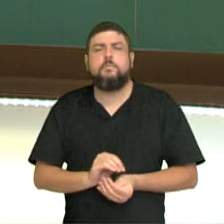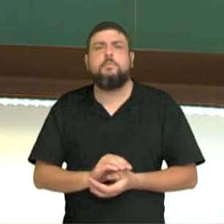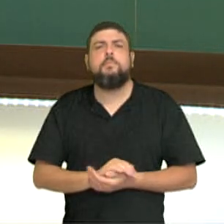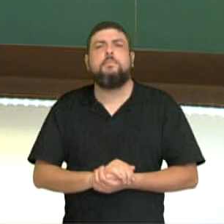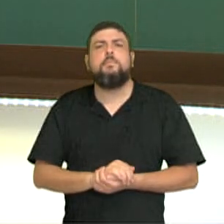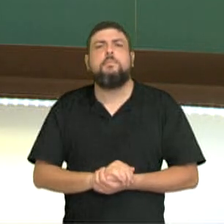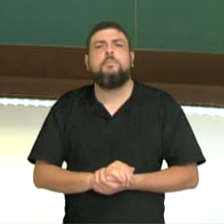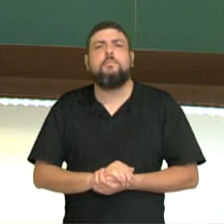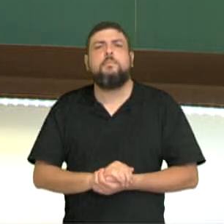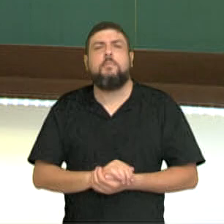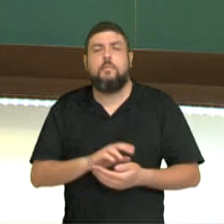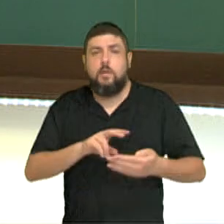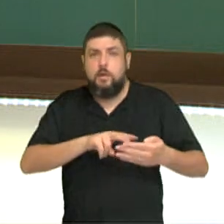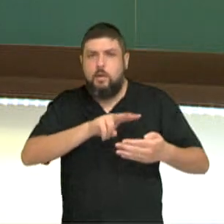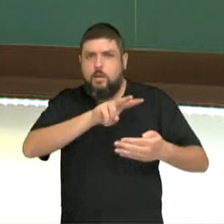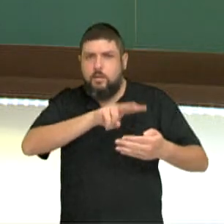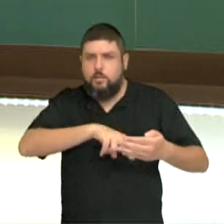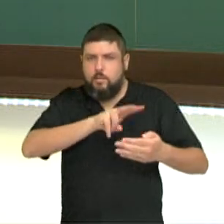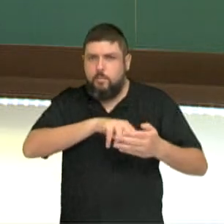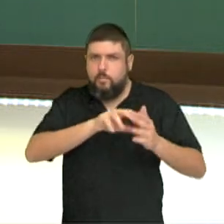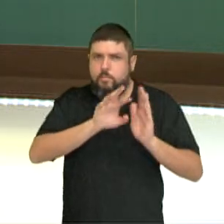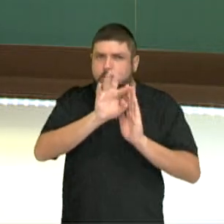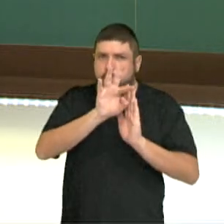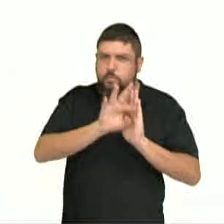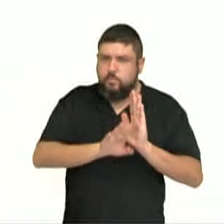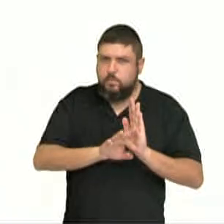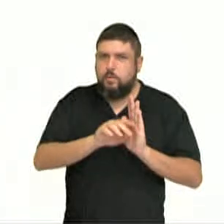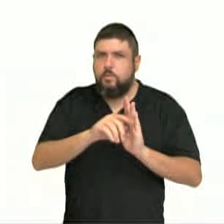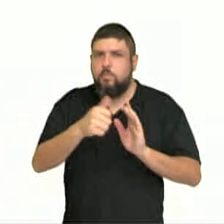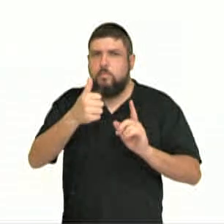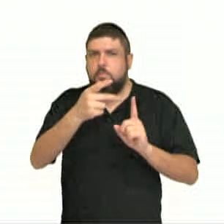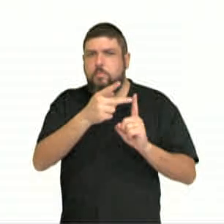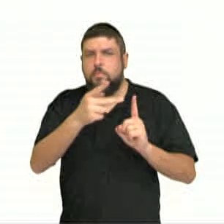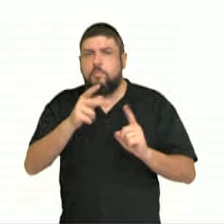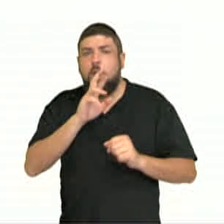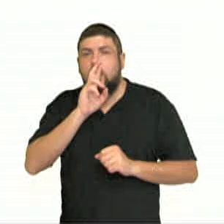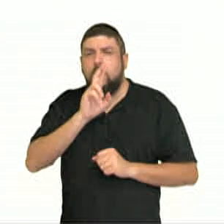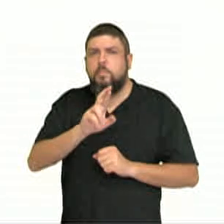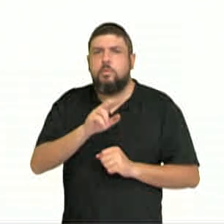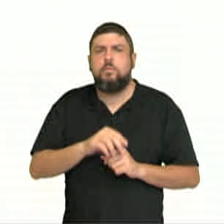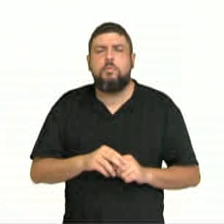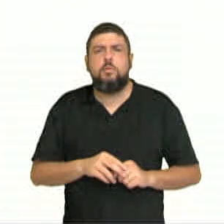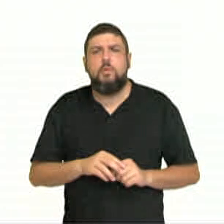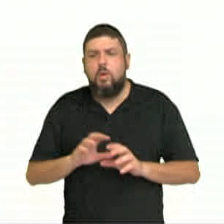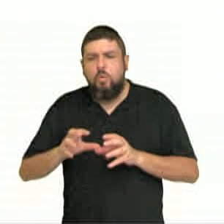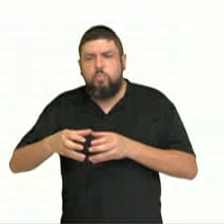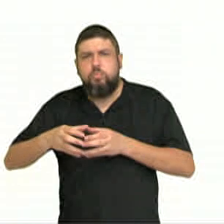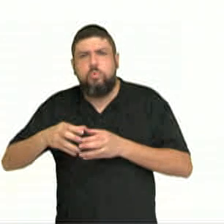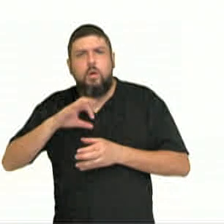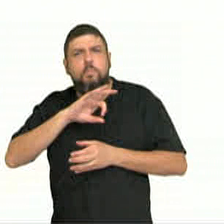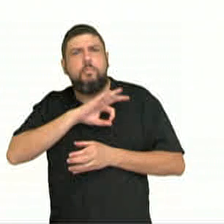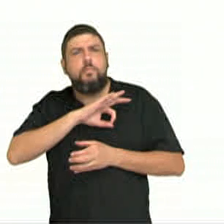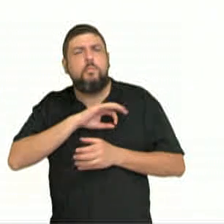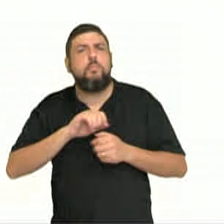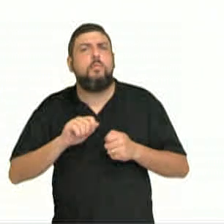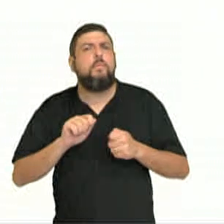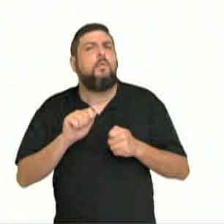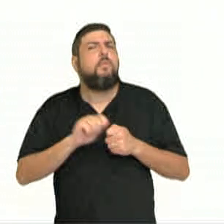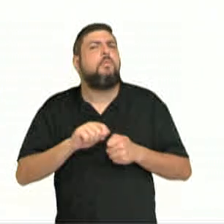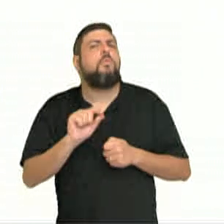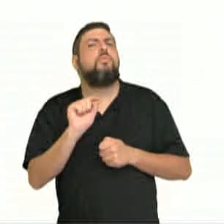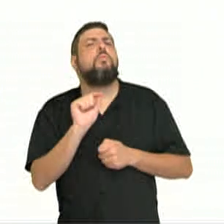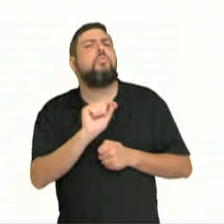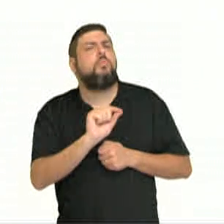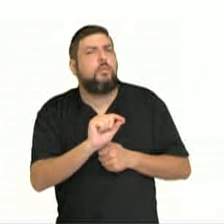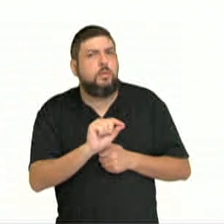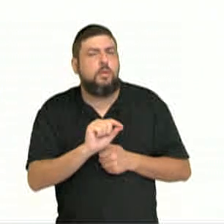Então, releia o trecho do primeiro parágrafo e responda: o que o batalhão fez em comemoração, né, pelos